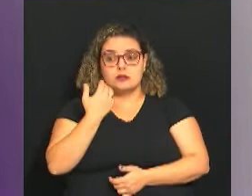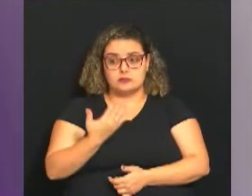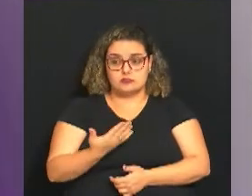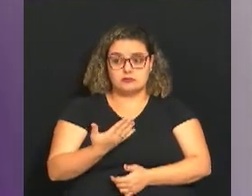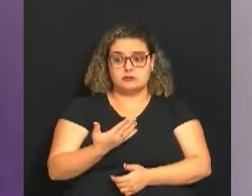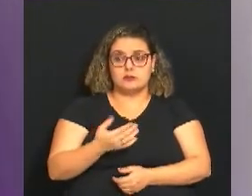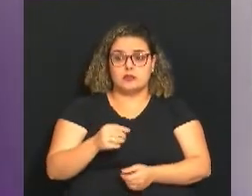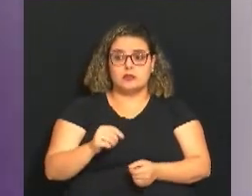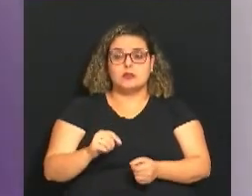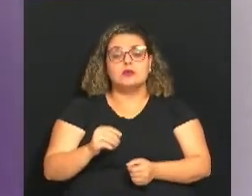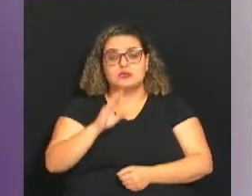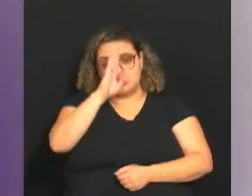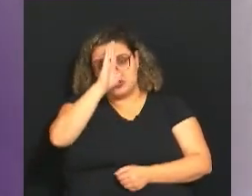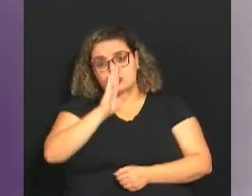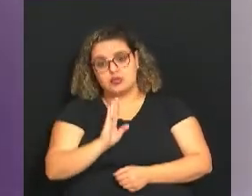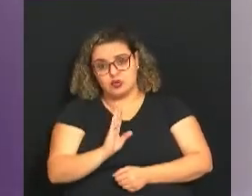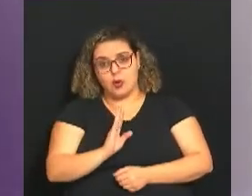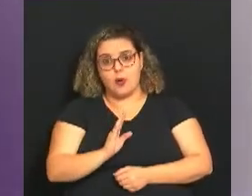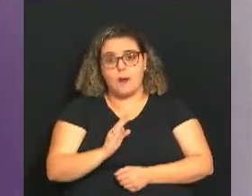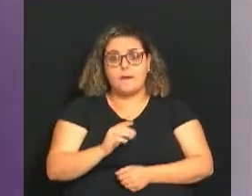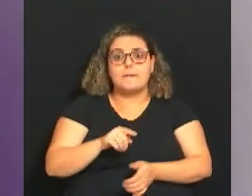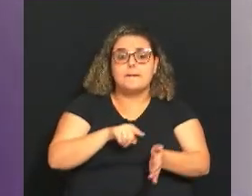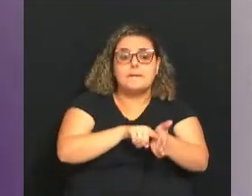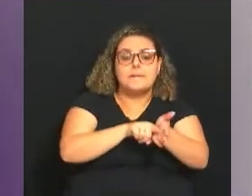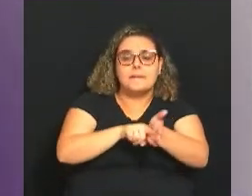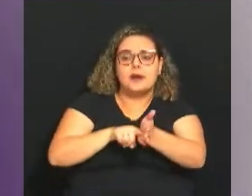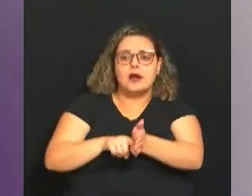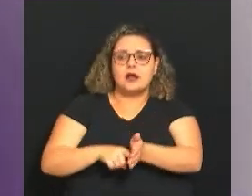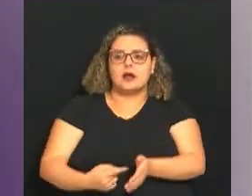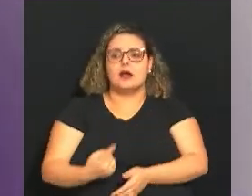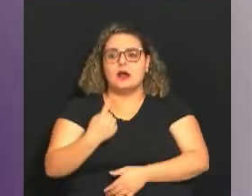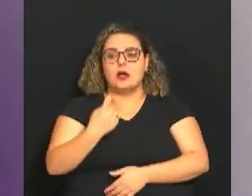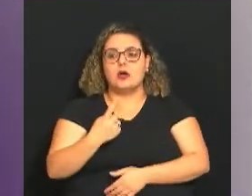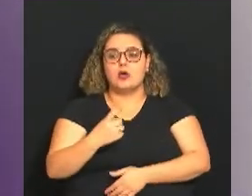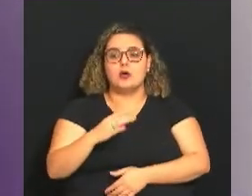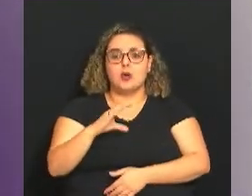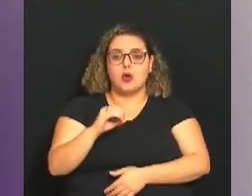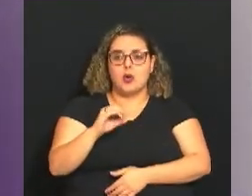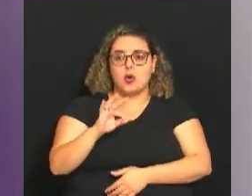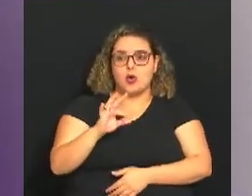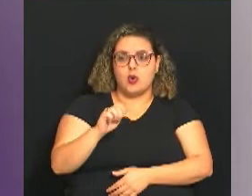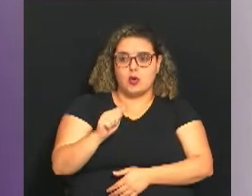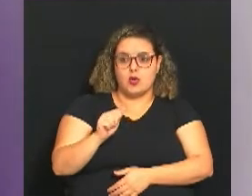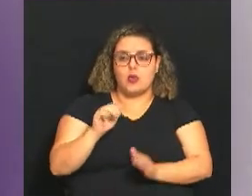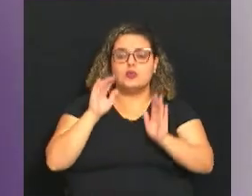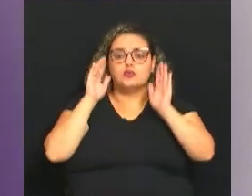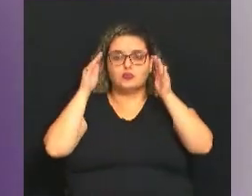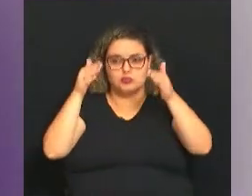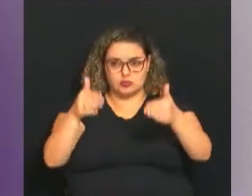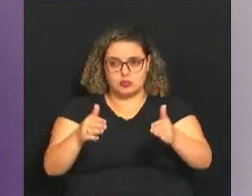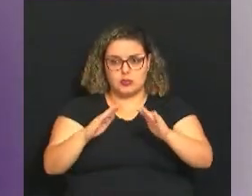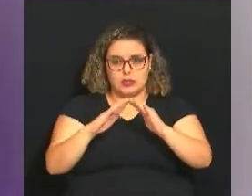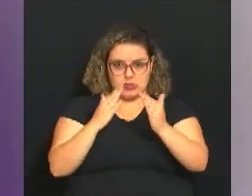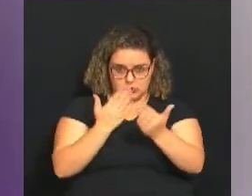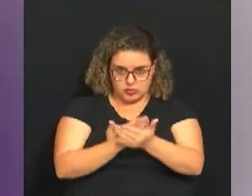forma gratuitamente pesquisadores. A única cota que nós temos é para a escola do ensino